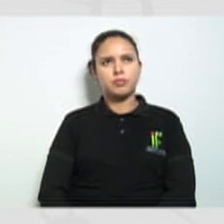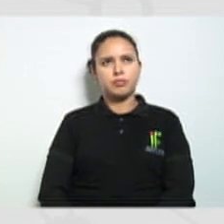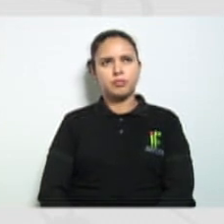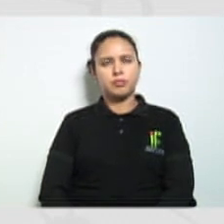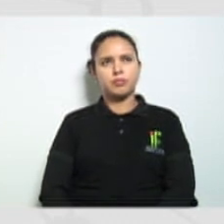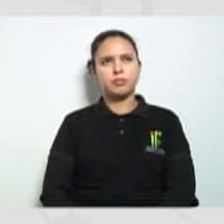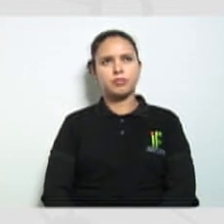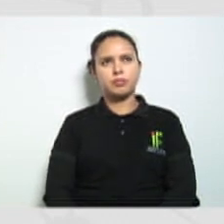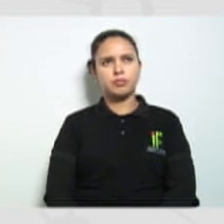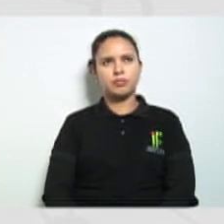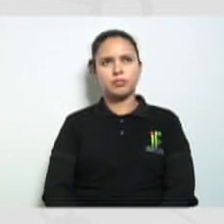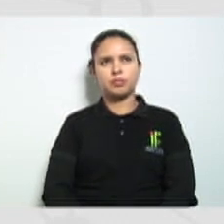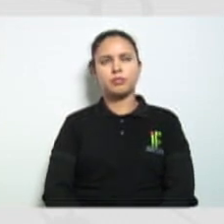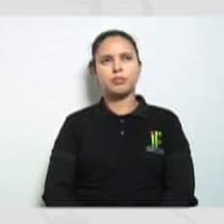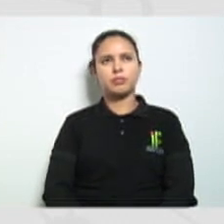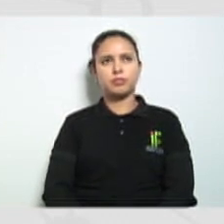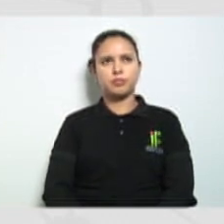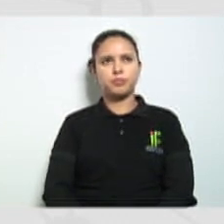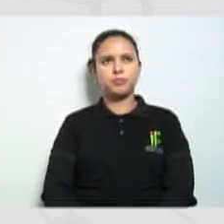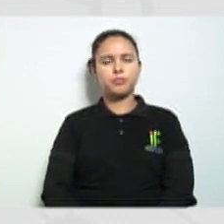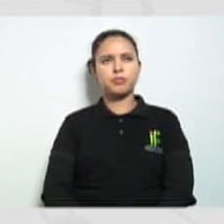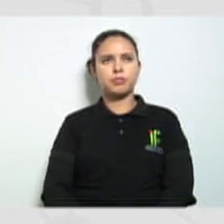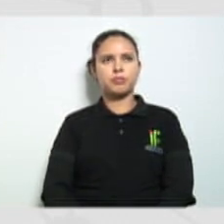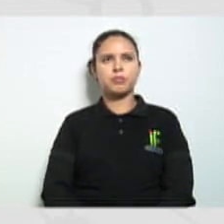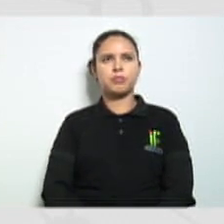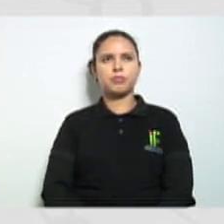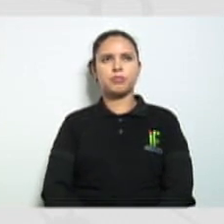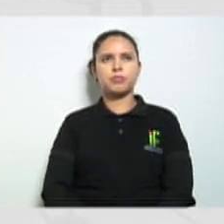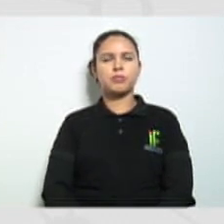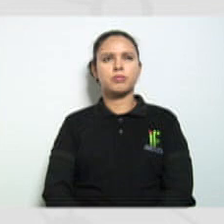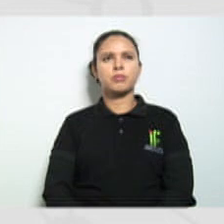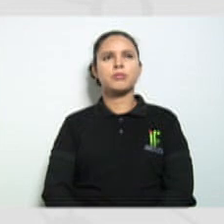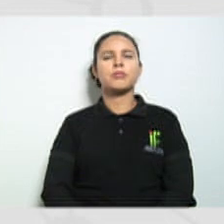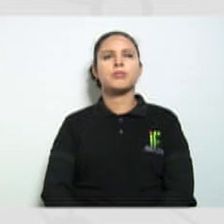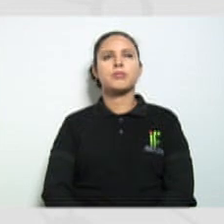caixa e estoques. Não circulante, nós temos aqui